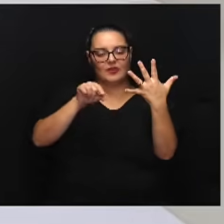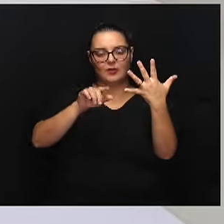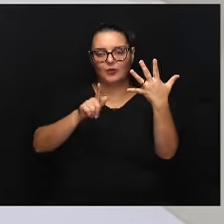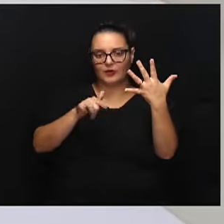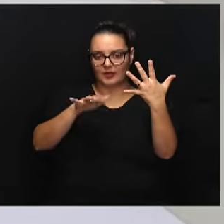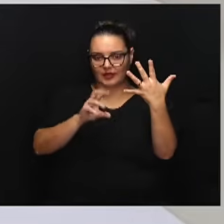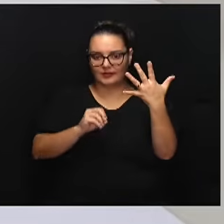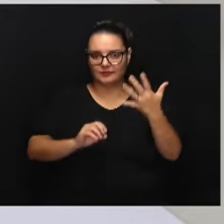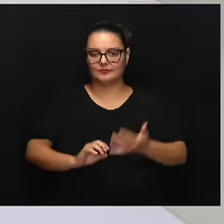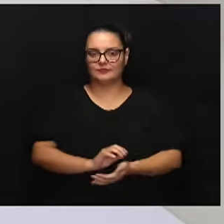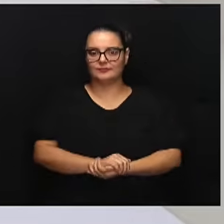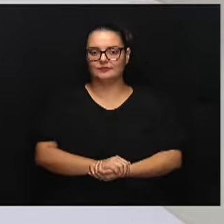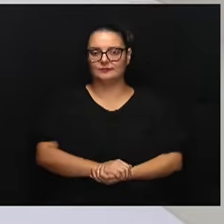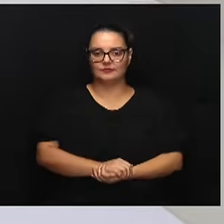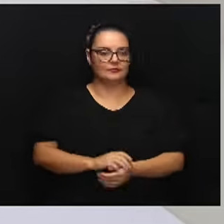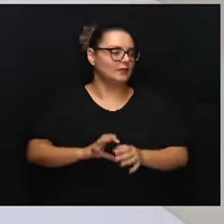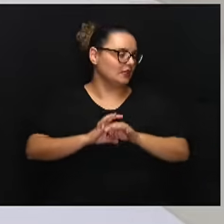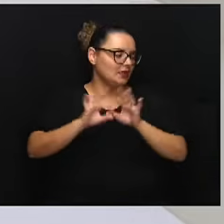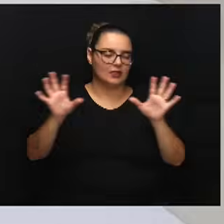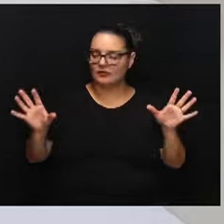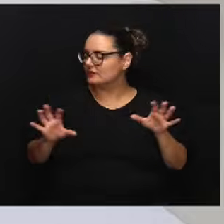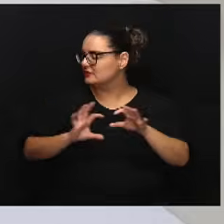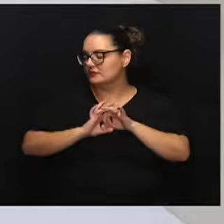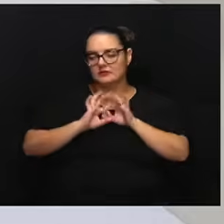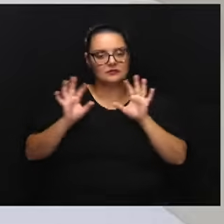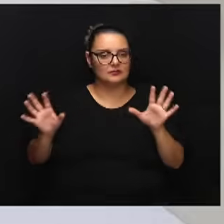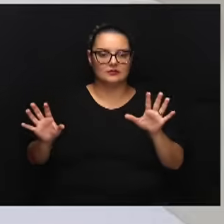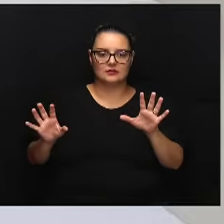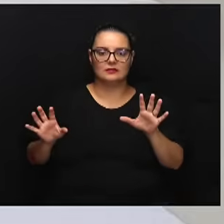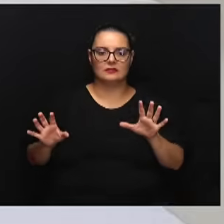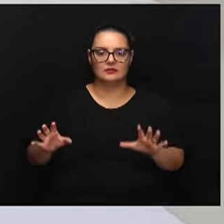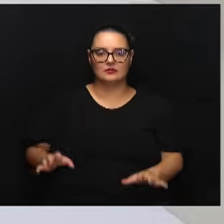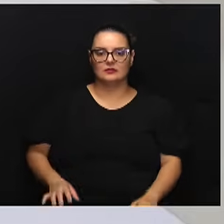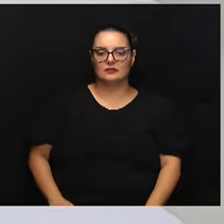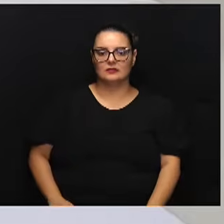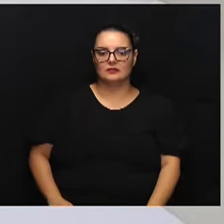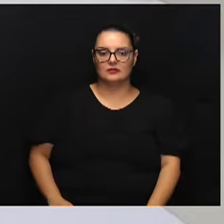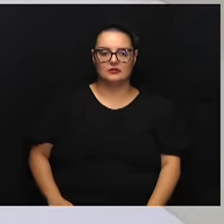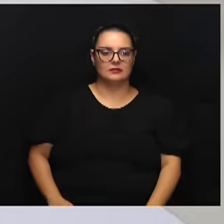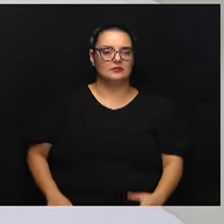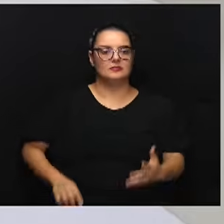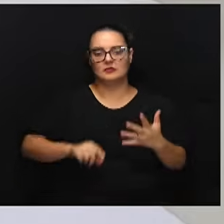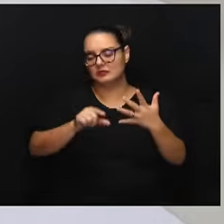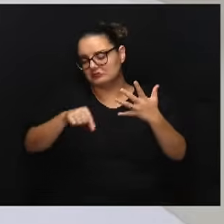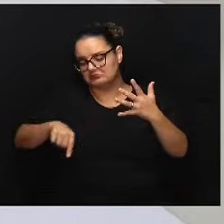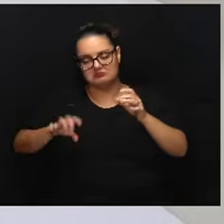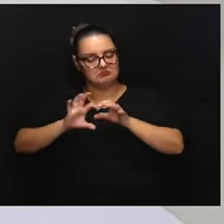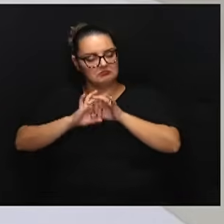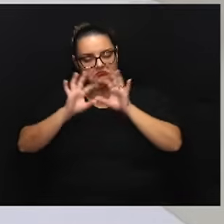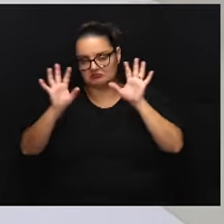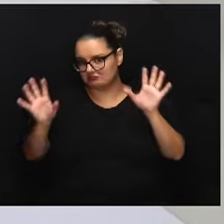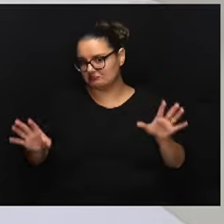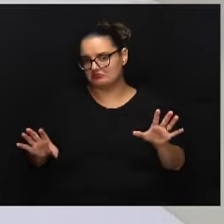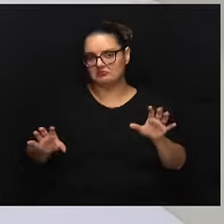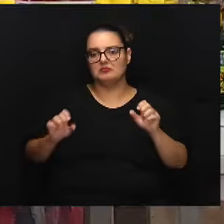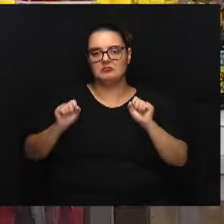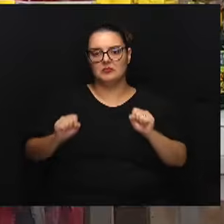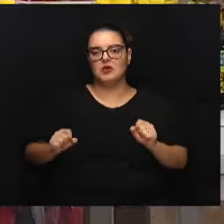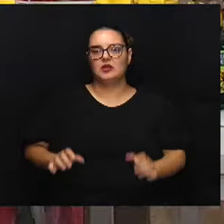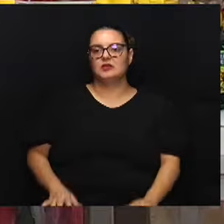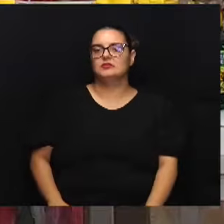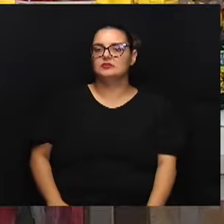fazer um galho. Tanto livremente. Ó, é o que eu fiz para cima. Ah, quer fazer para baixo? Tudo bem. Pode fazer para baixo,